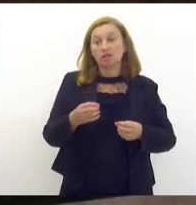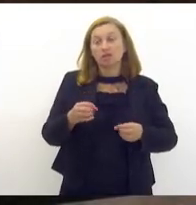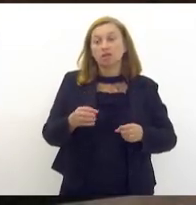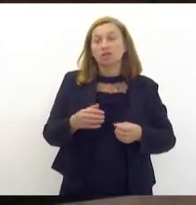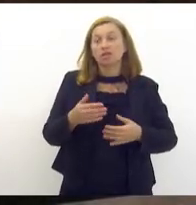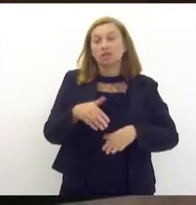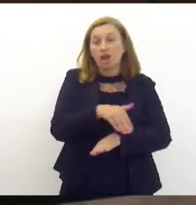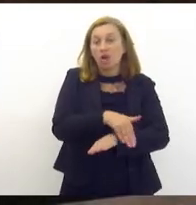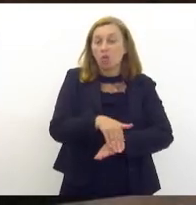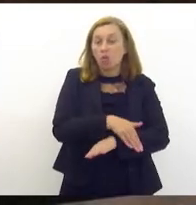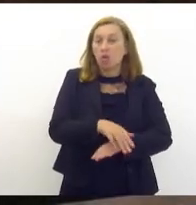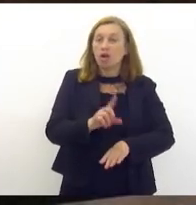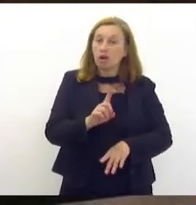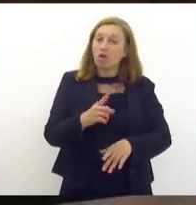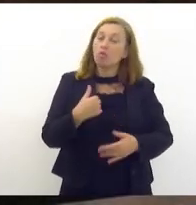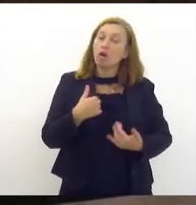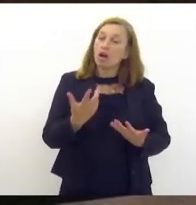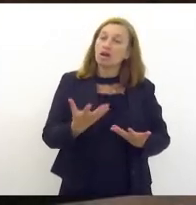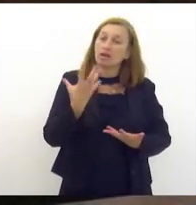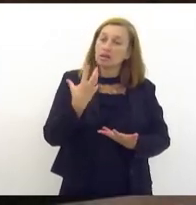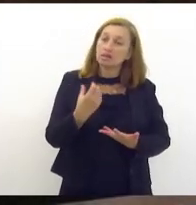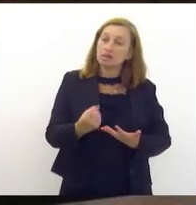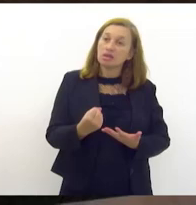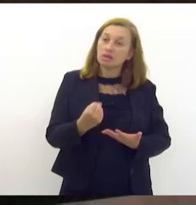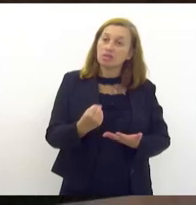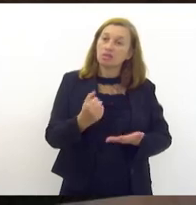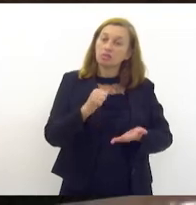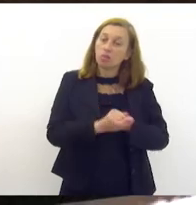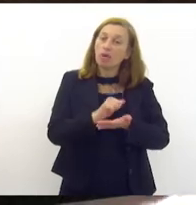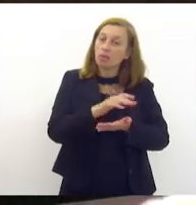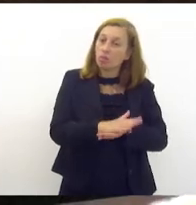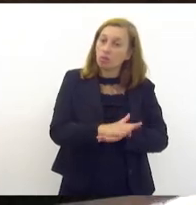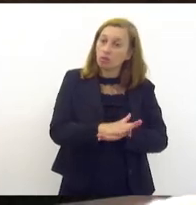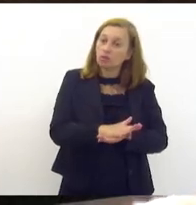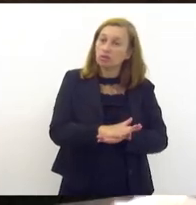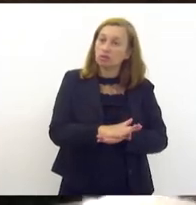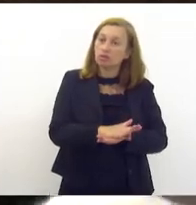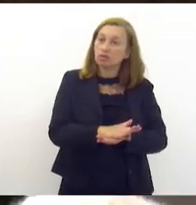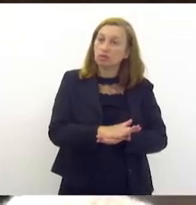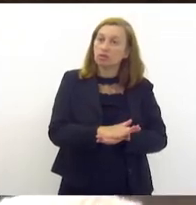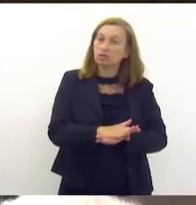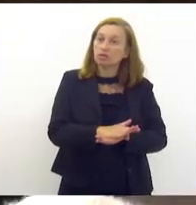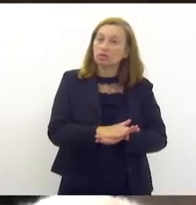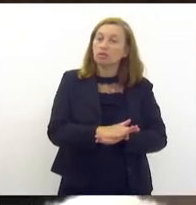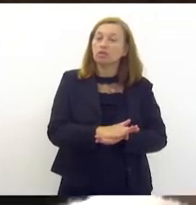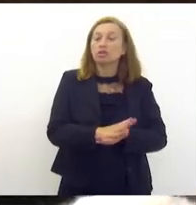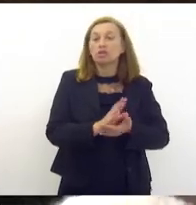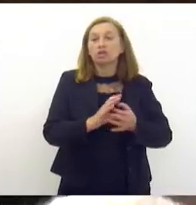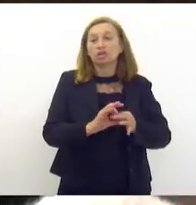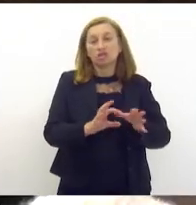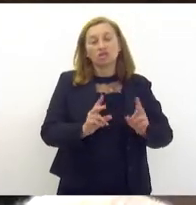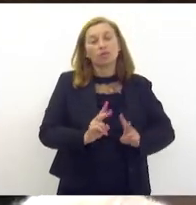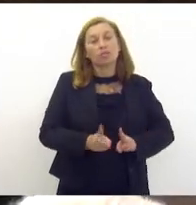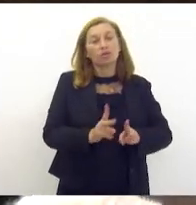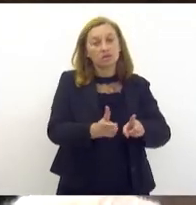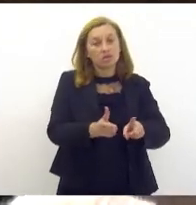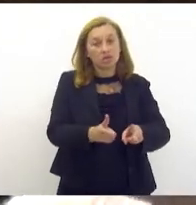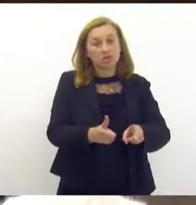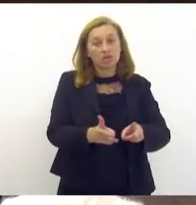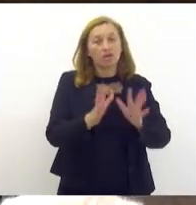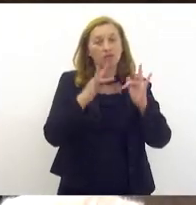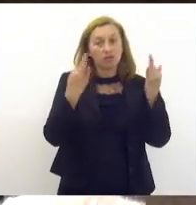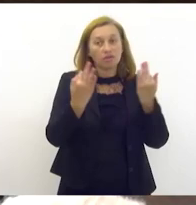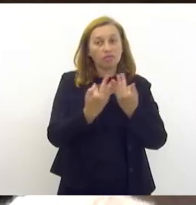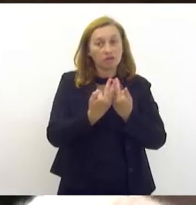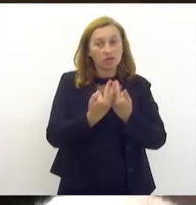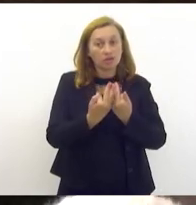conta disso. Eu sou a favor de aplicar ali uma multa e deixar prosseguir a família